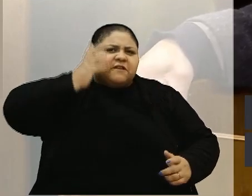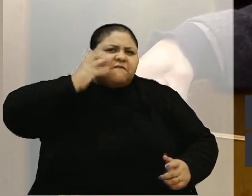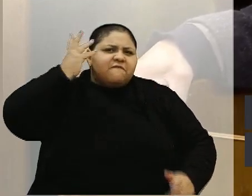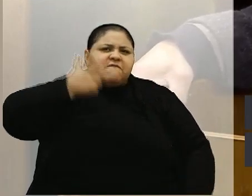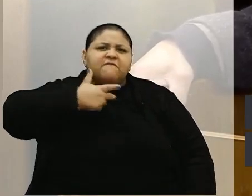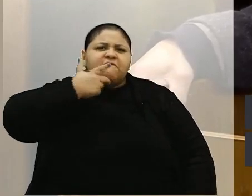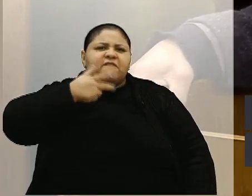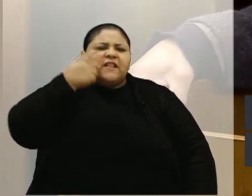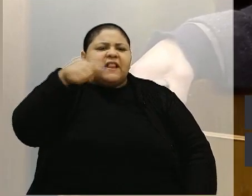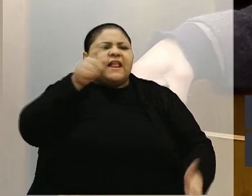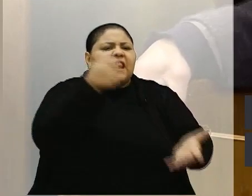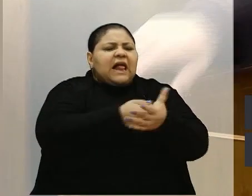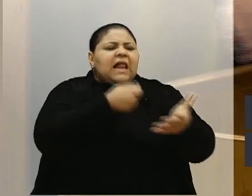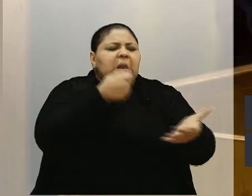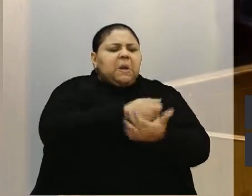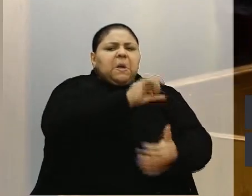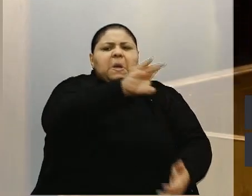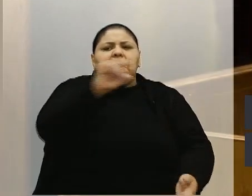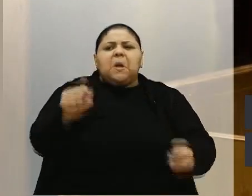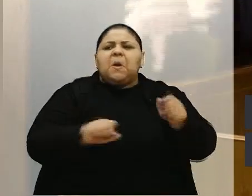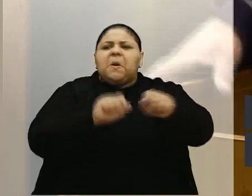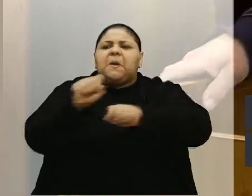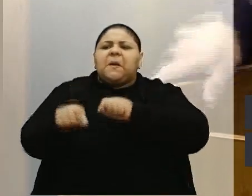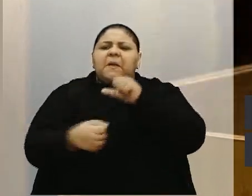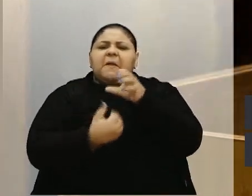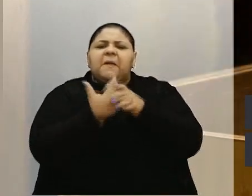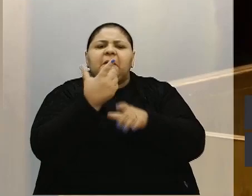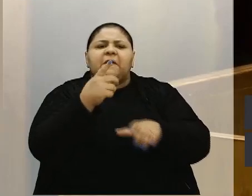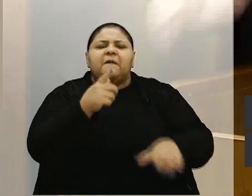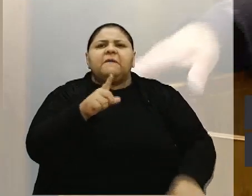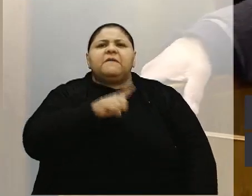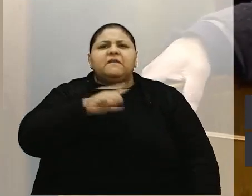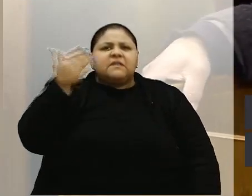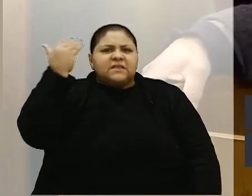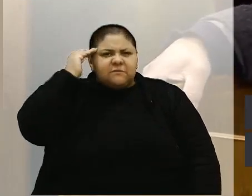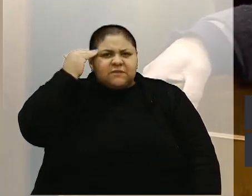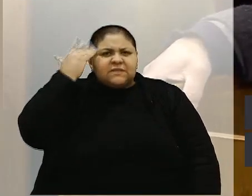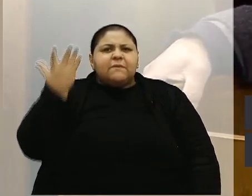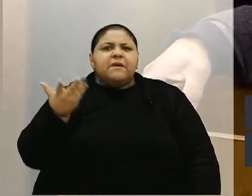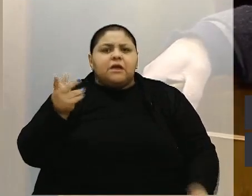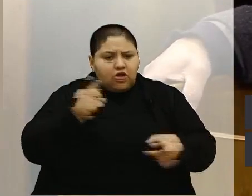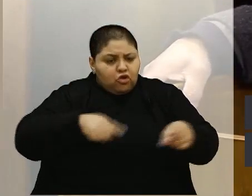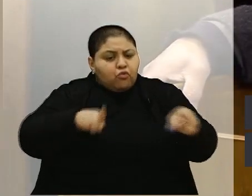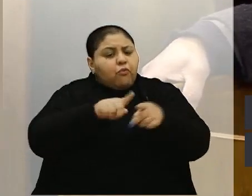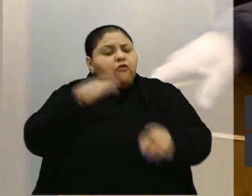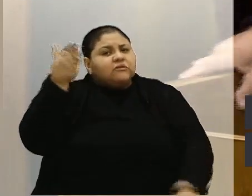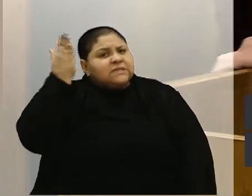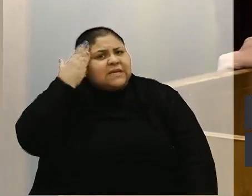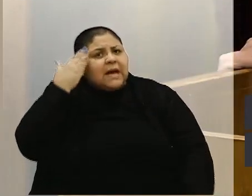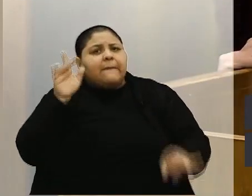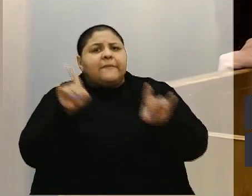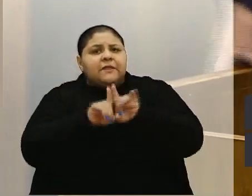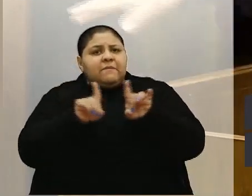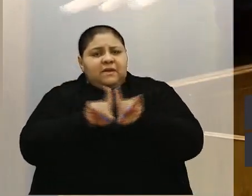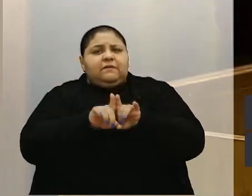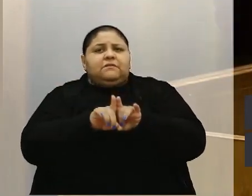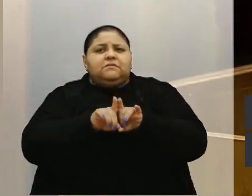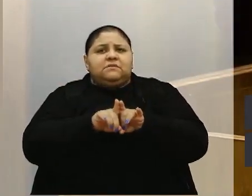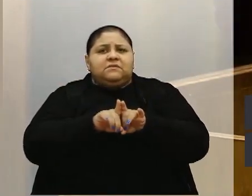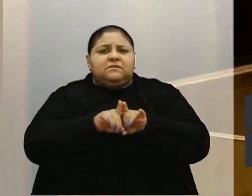a luta de cada um. O que cada um produz, nós estamos sabendo e o povo está sabendo. E vou dizer mais,